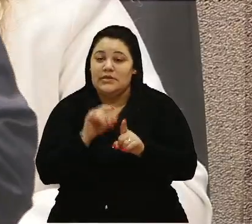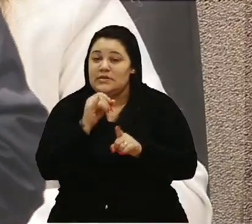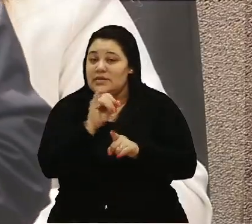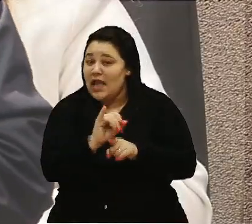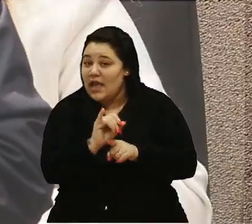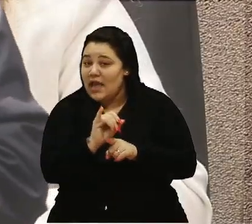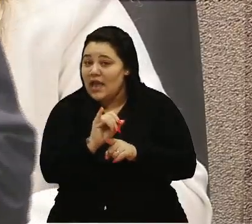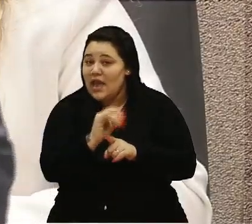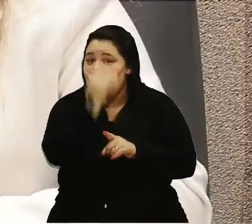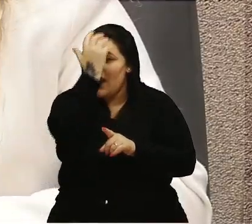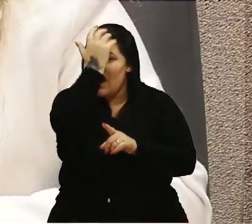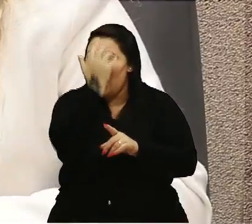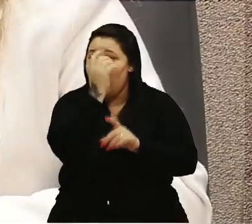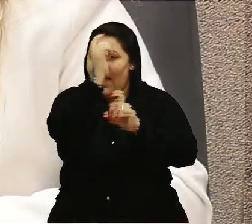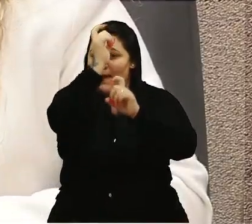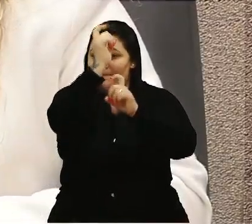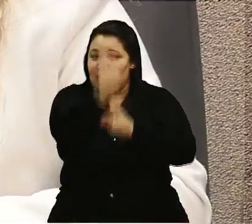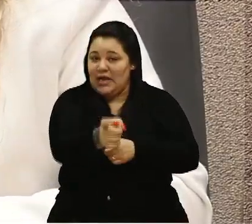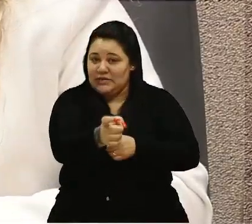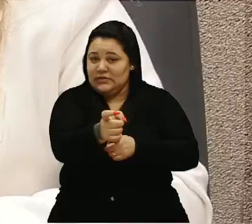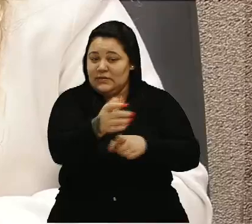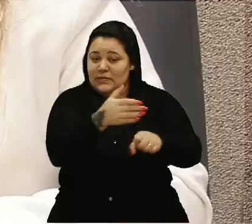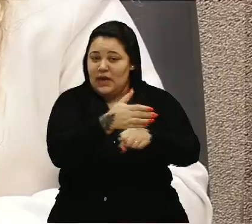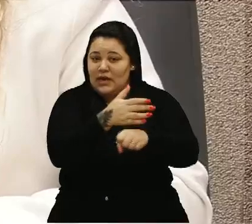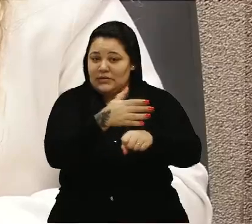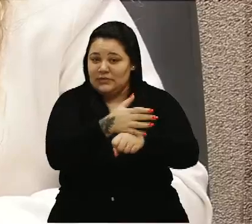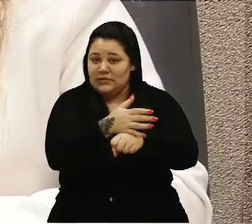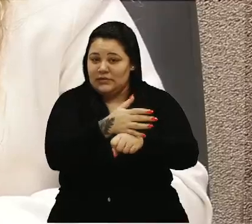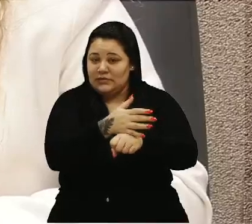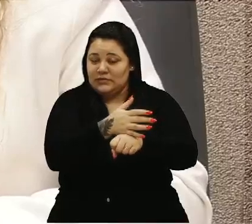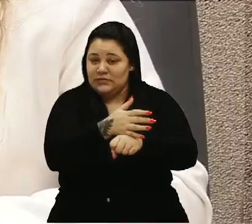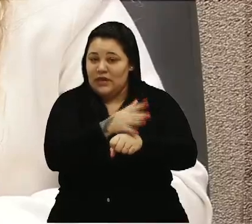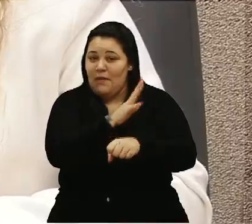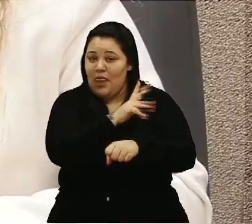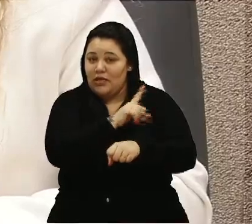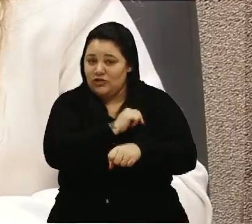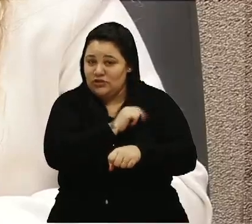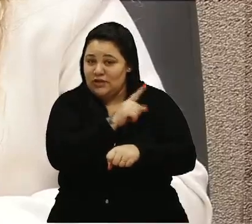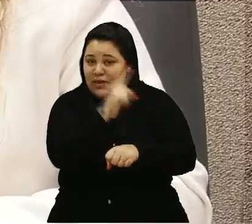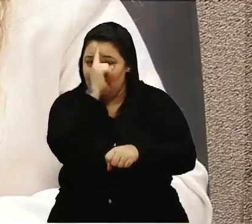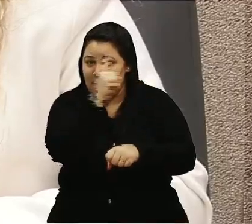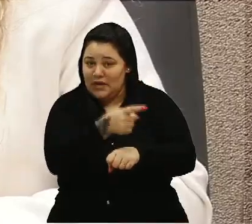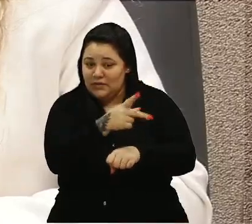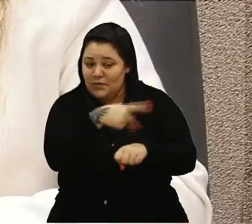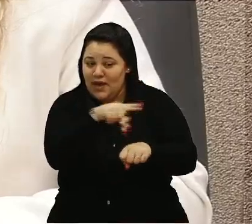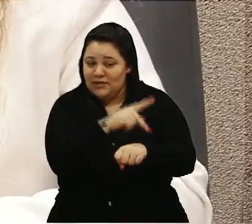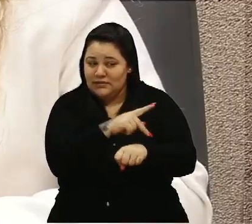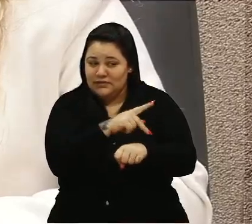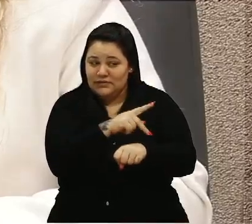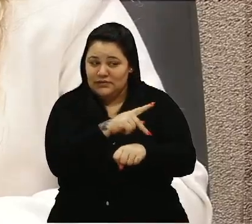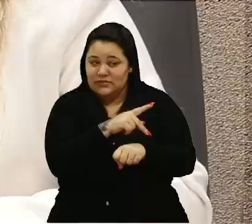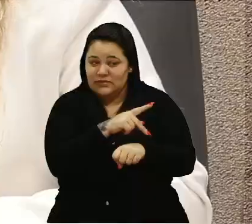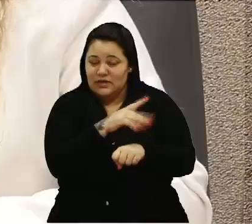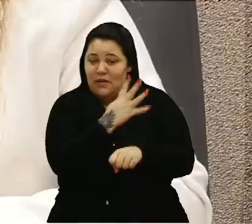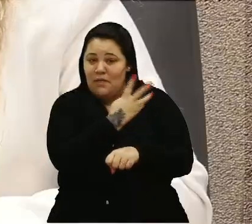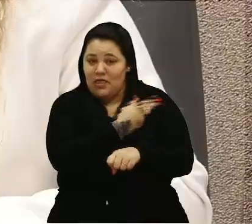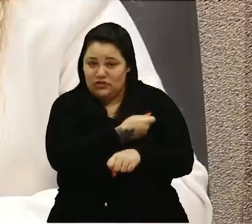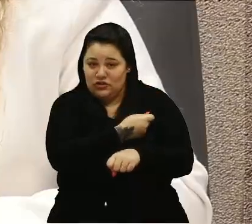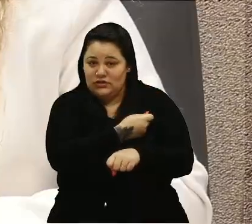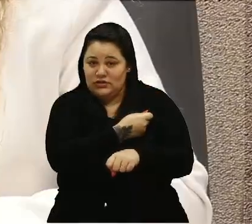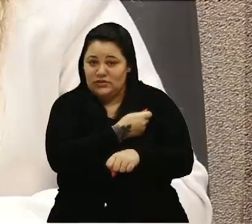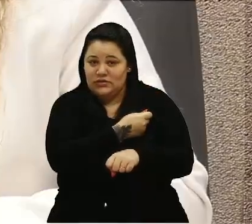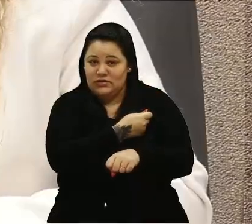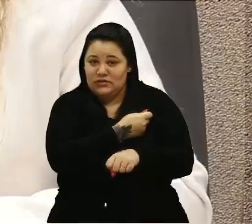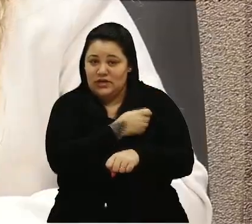Hamas, embutido na Palestina, que comanda a Palestina, não tivesse atacado Israel do nada, por nada,